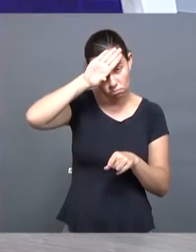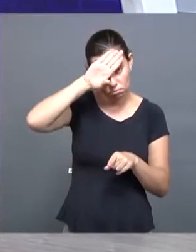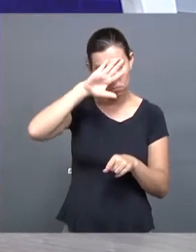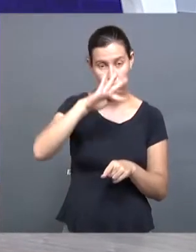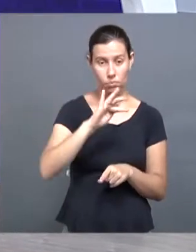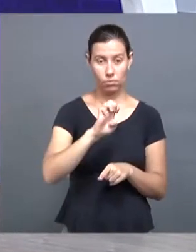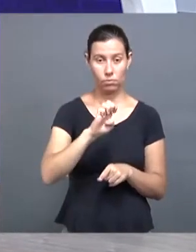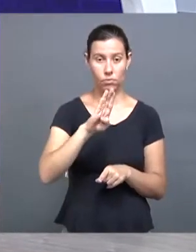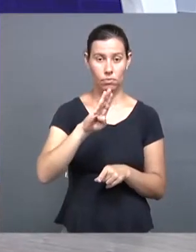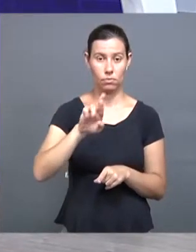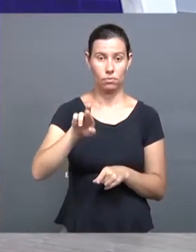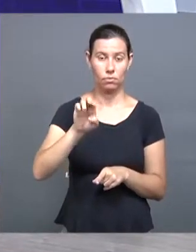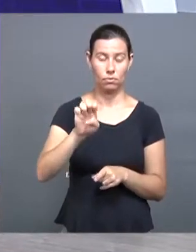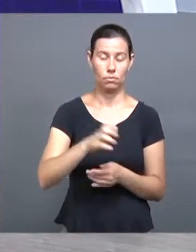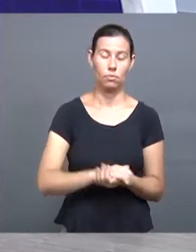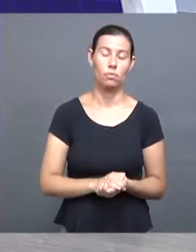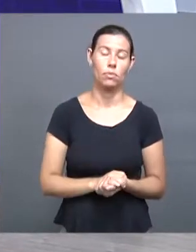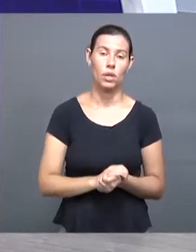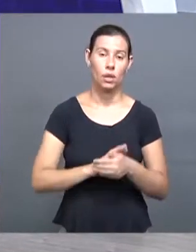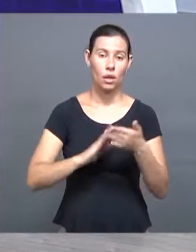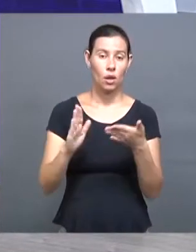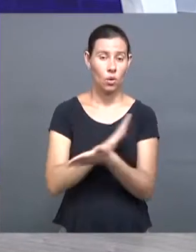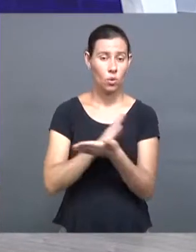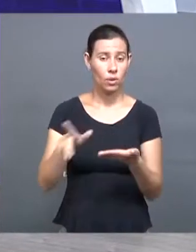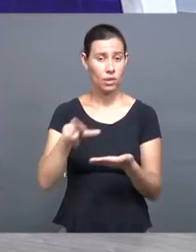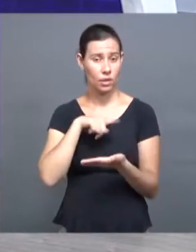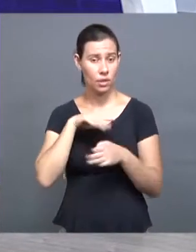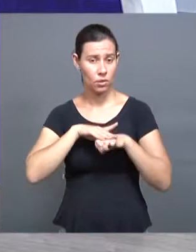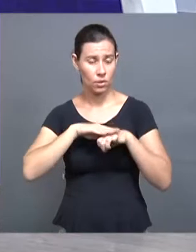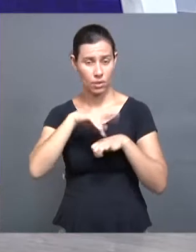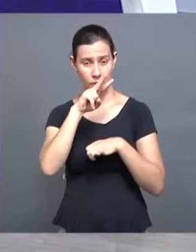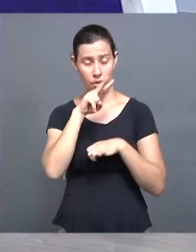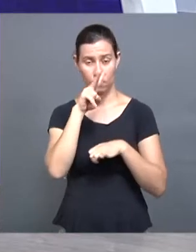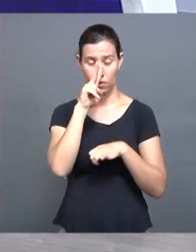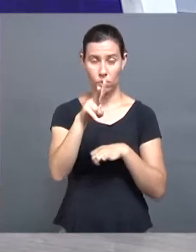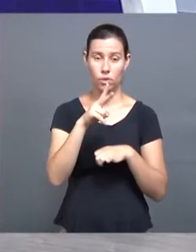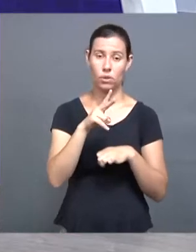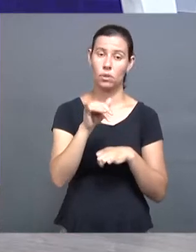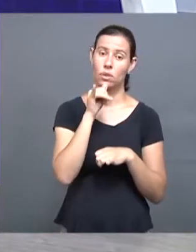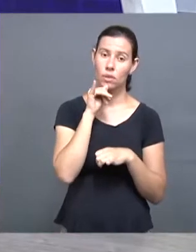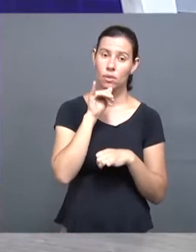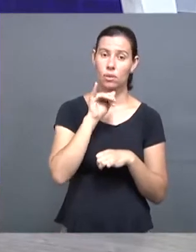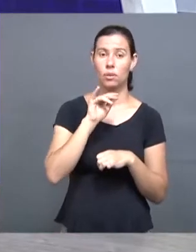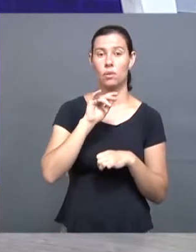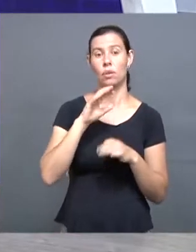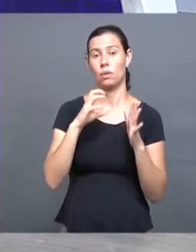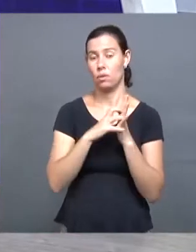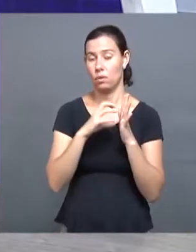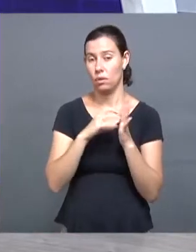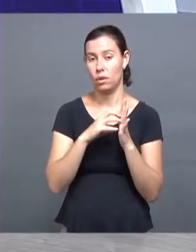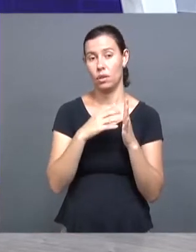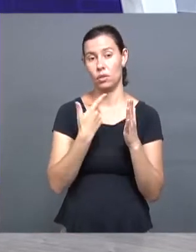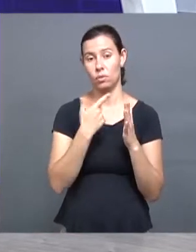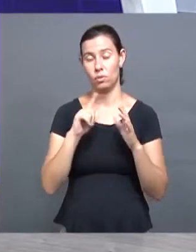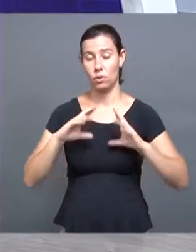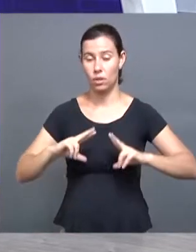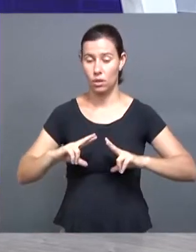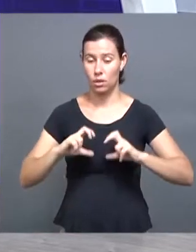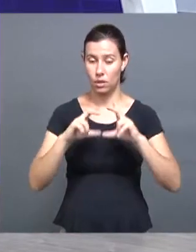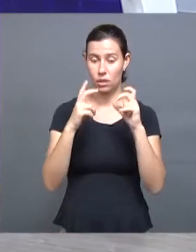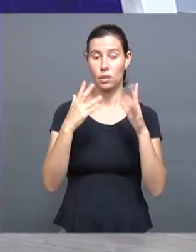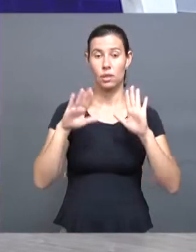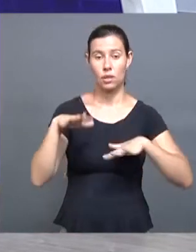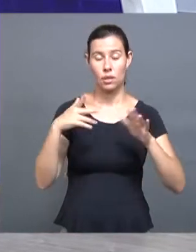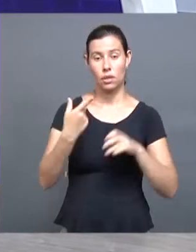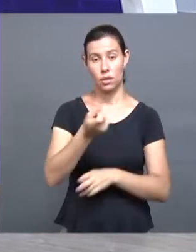que têm alguma doença clínica grave, como por exemplo HIV, câncer, que usam